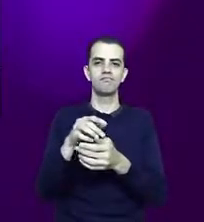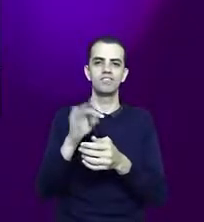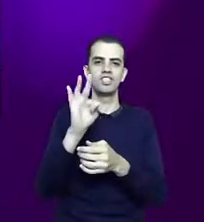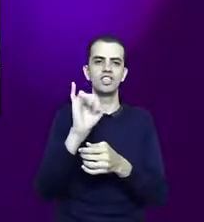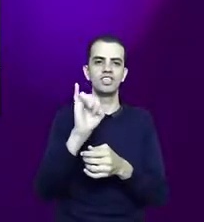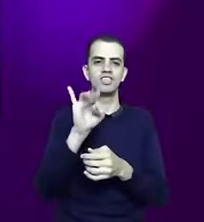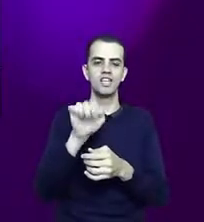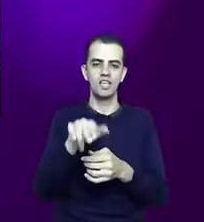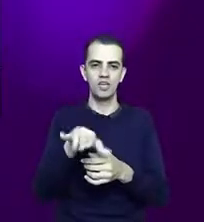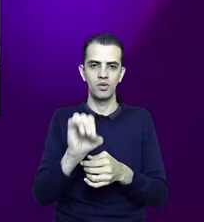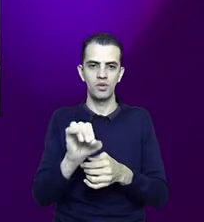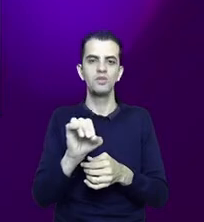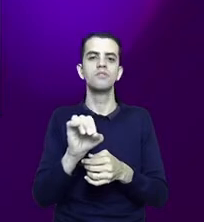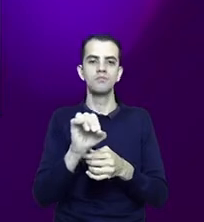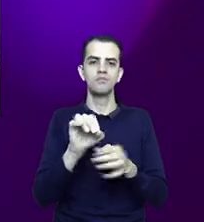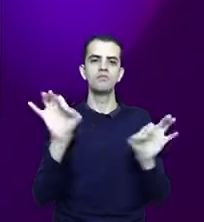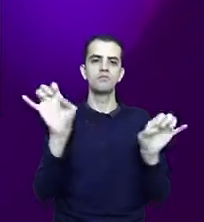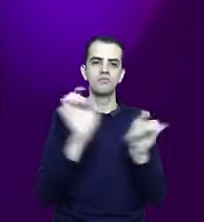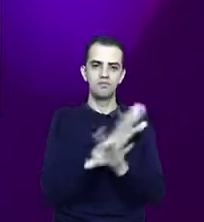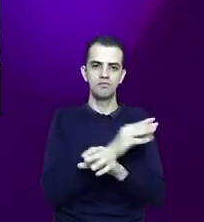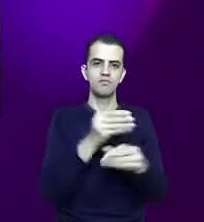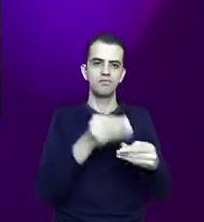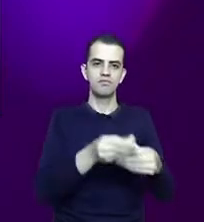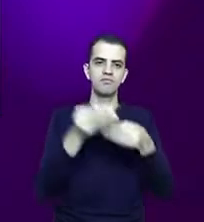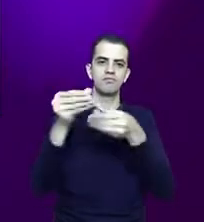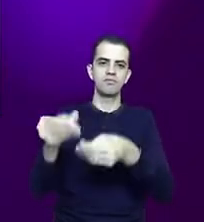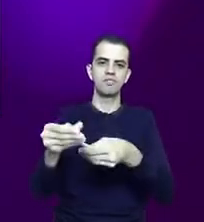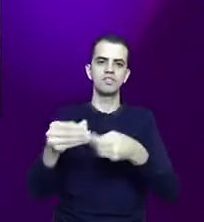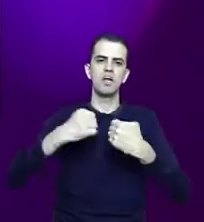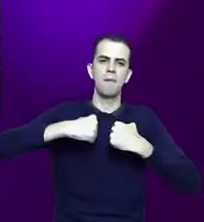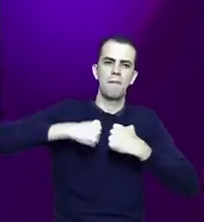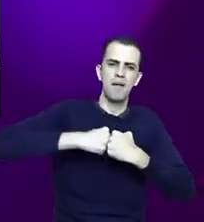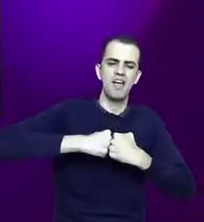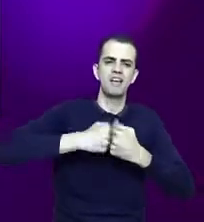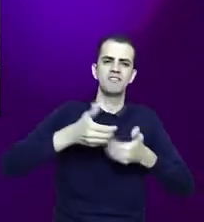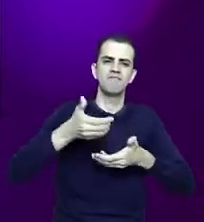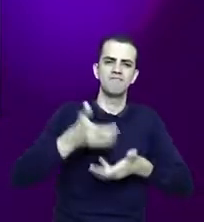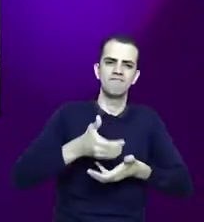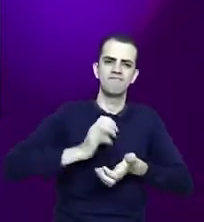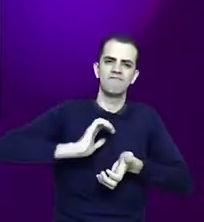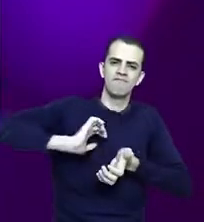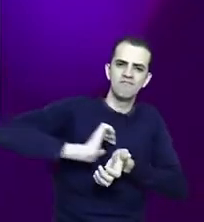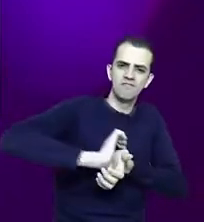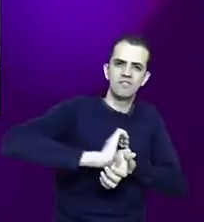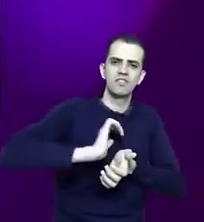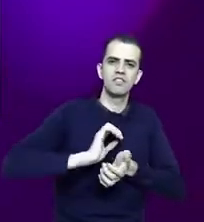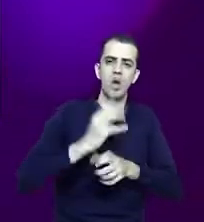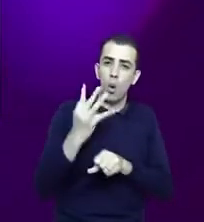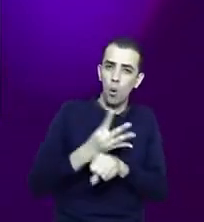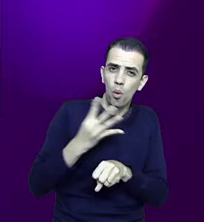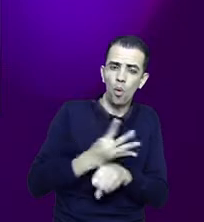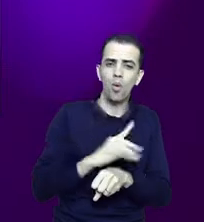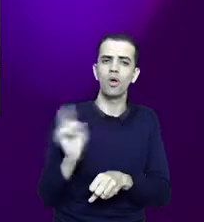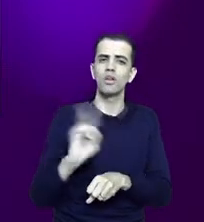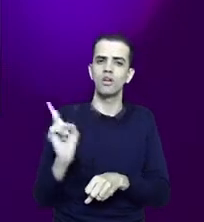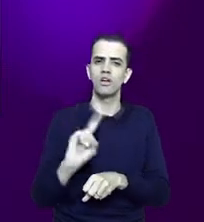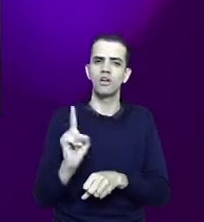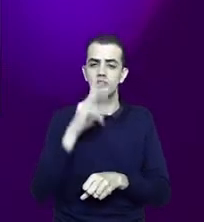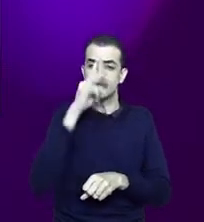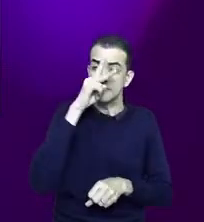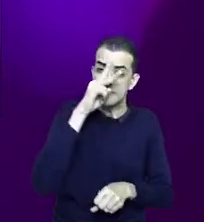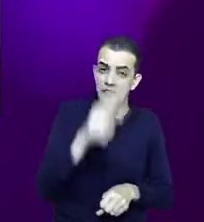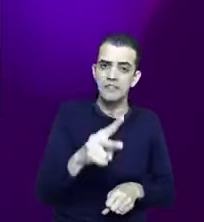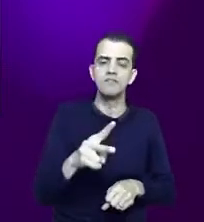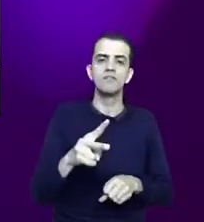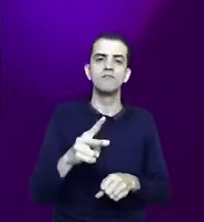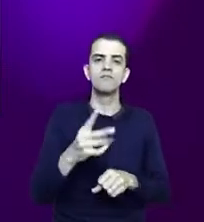prótese de titânio. Todos os testes de carregamento, todos os testes de força. Esse é um caso